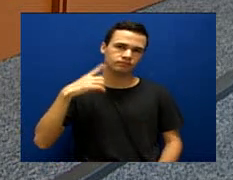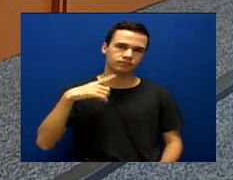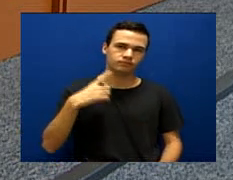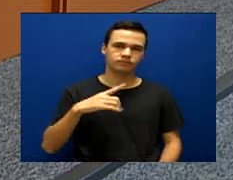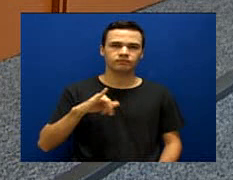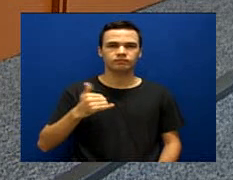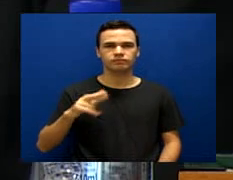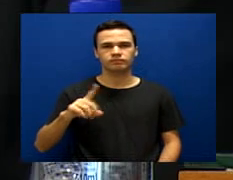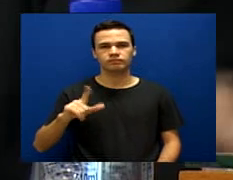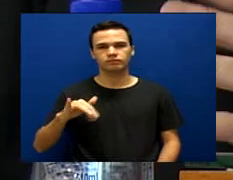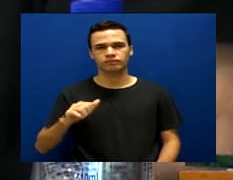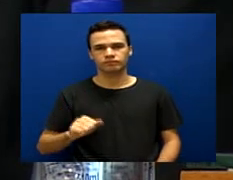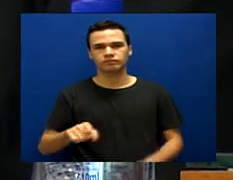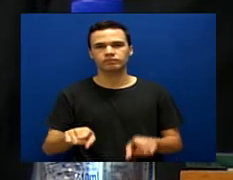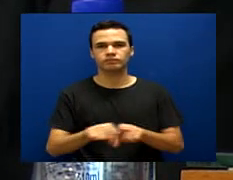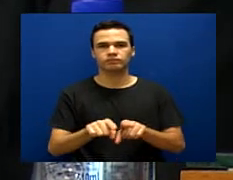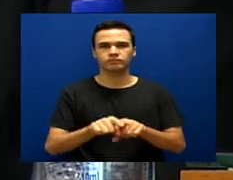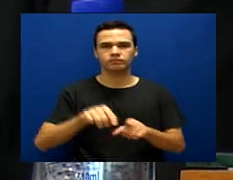Milena,